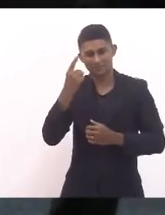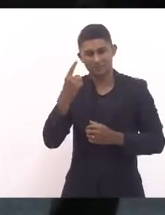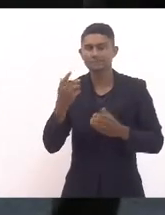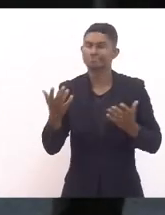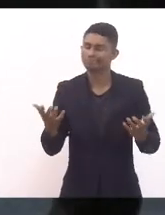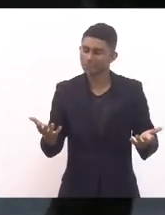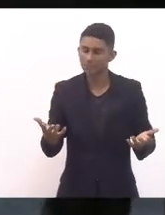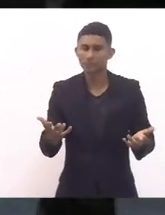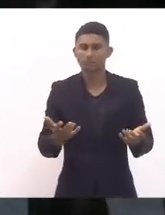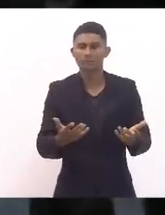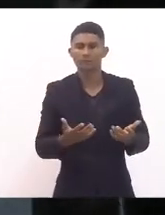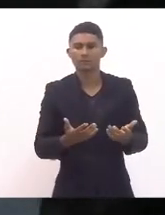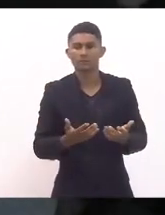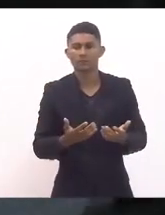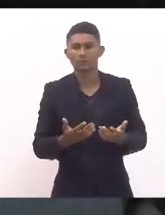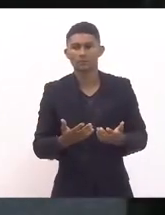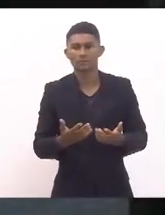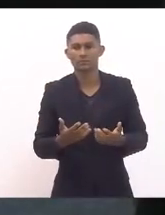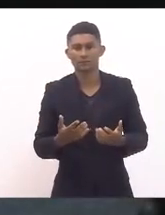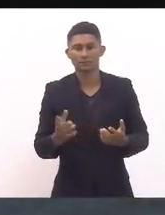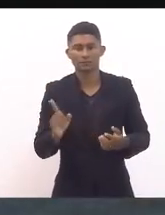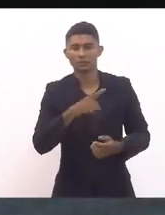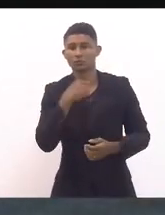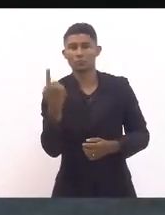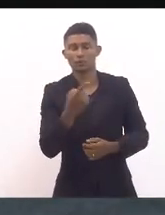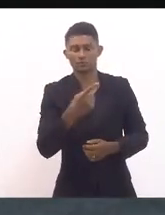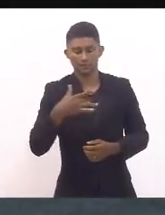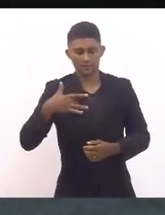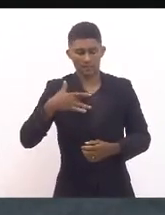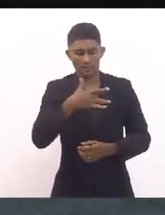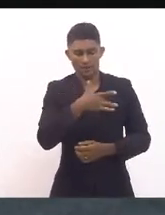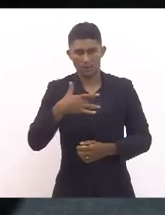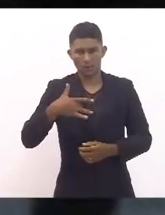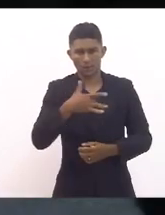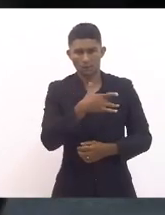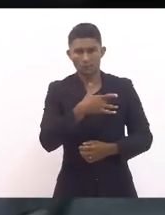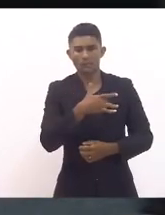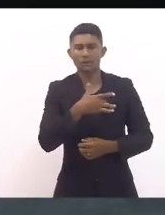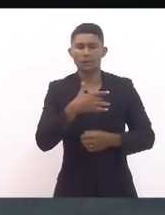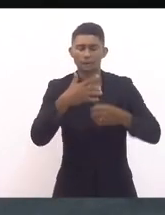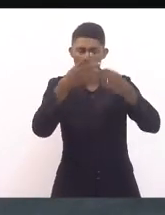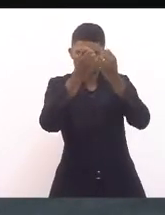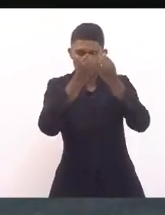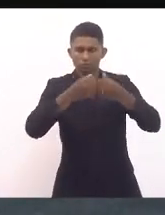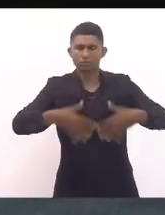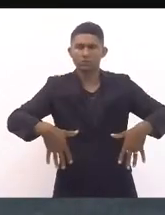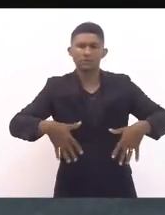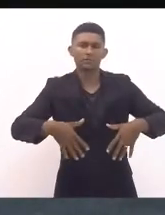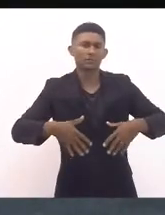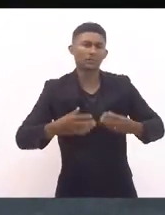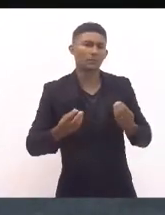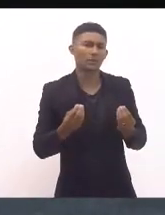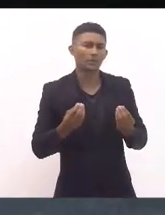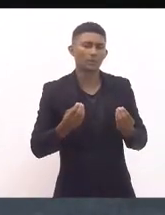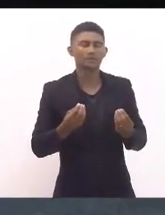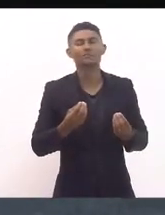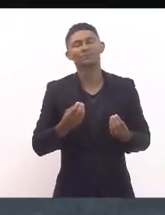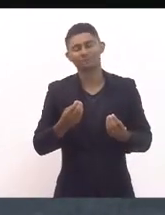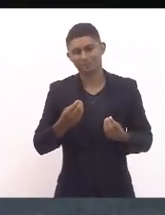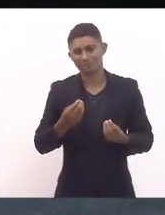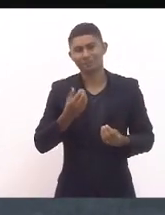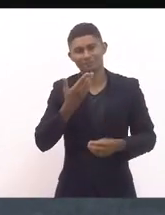a grande a nossa saúde começa a ser prejudicada já na tenra idade